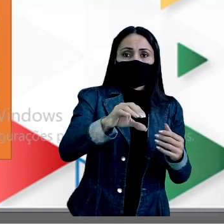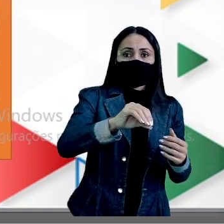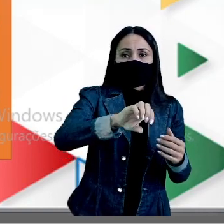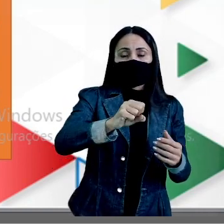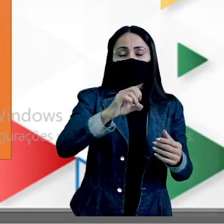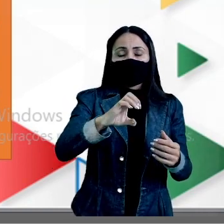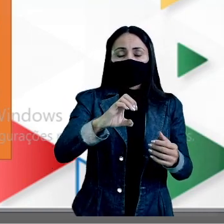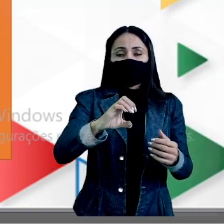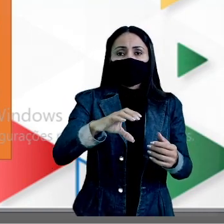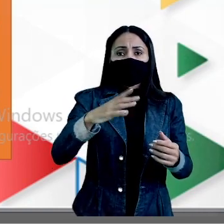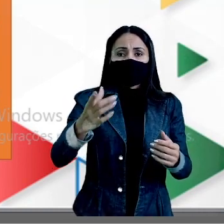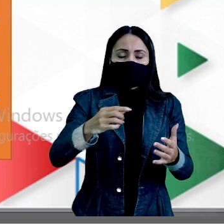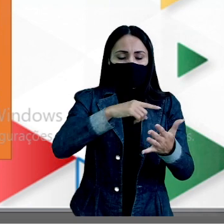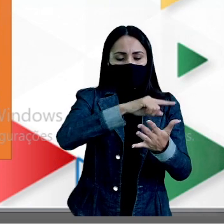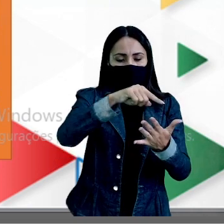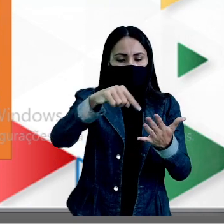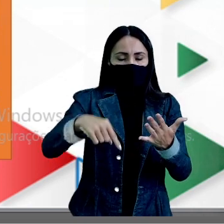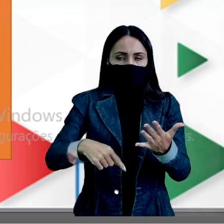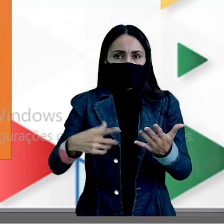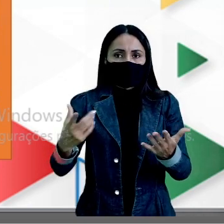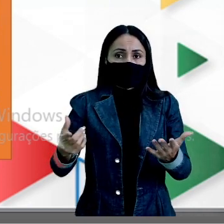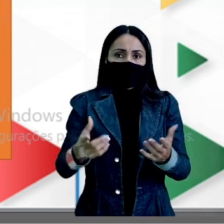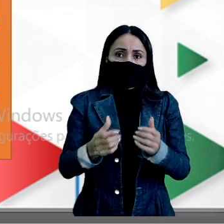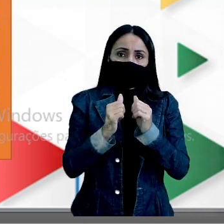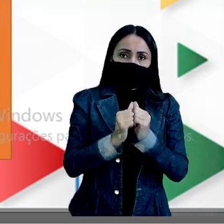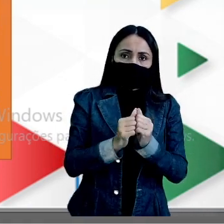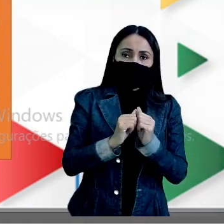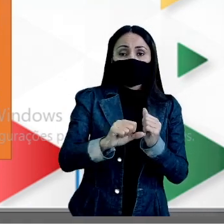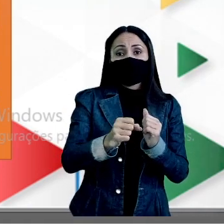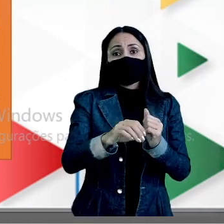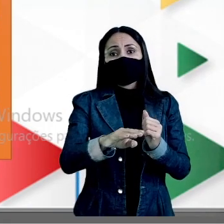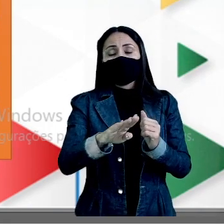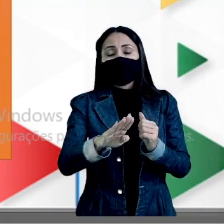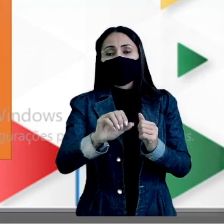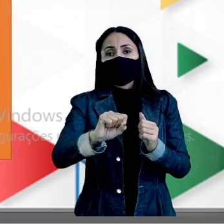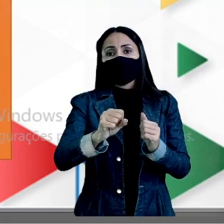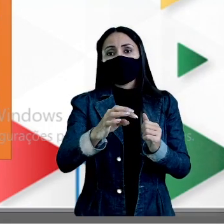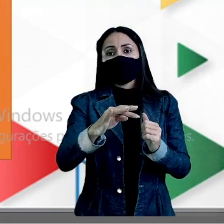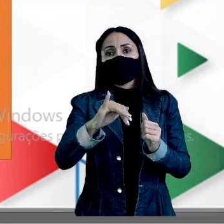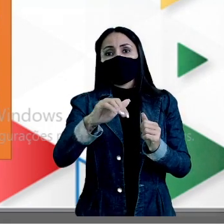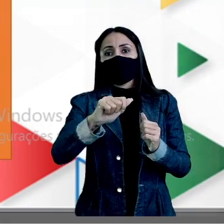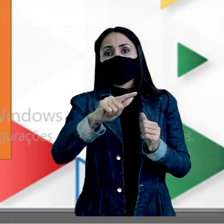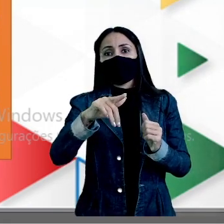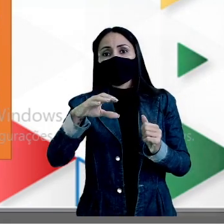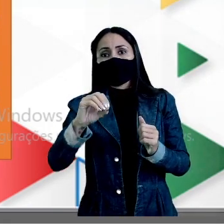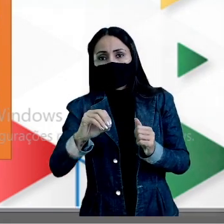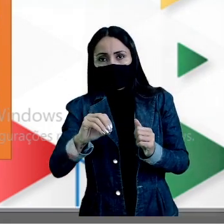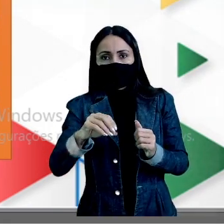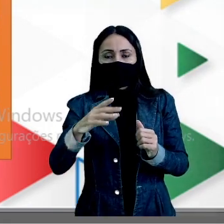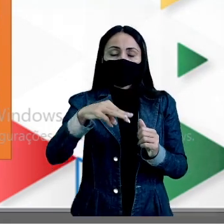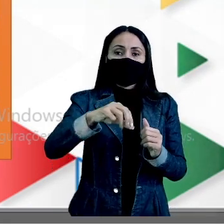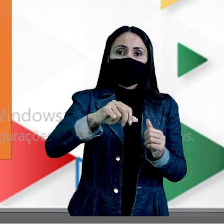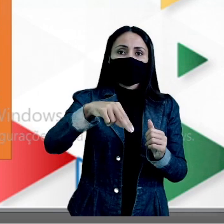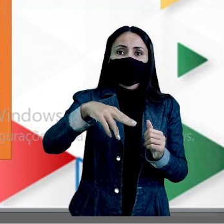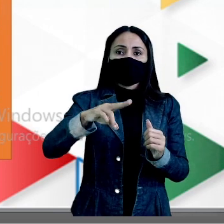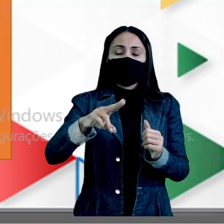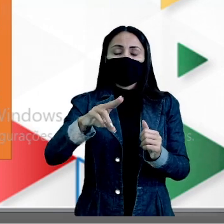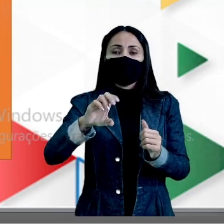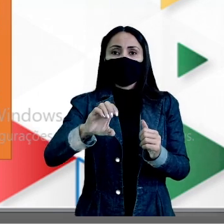Luciano, são aqueles que a gente falou antes, né? Acompanhados de Sebastião e Eliodoro, e o sapateiro Manuel José,